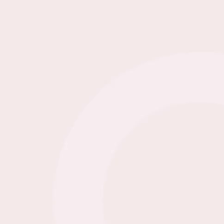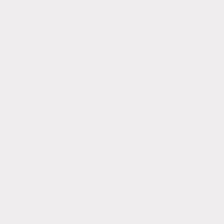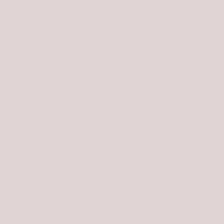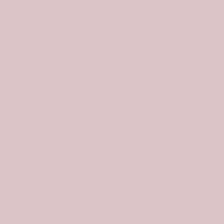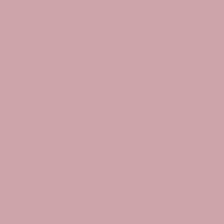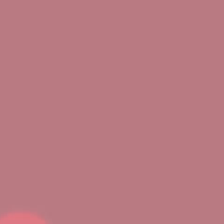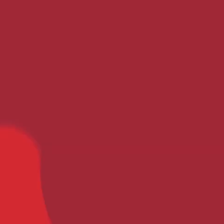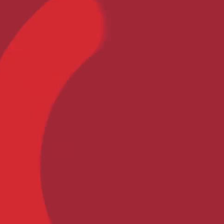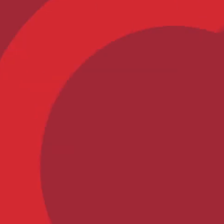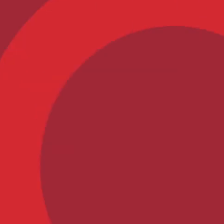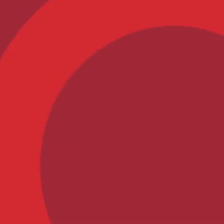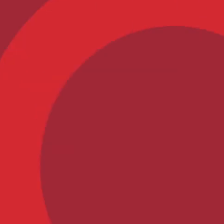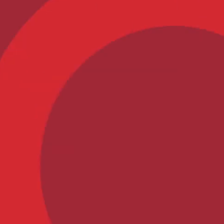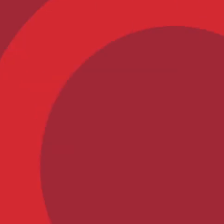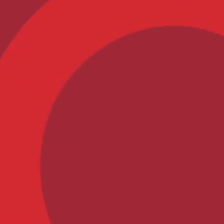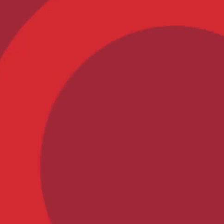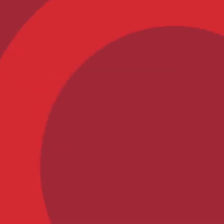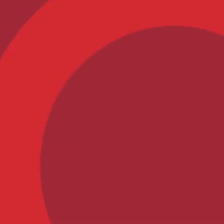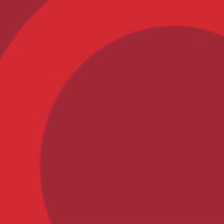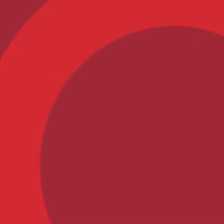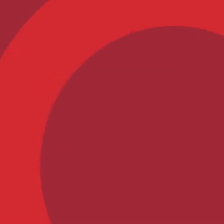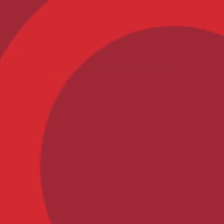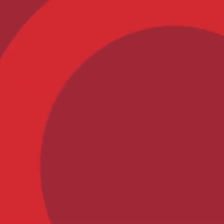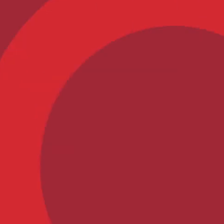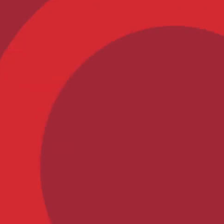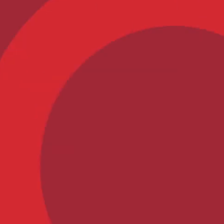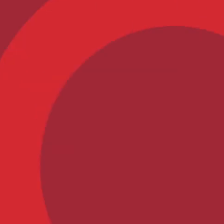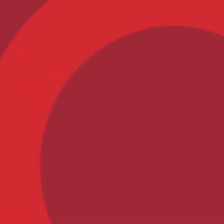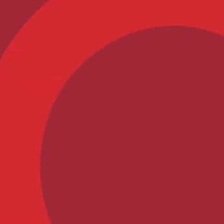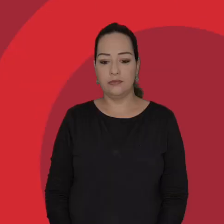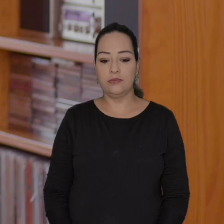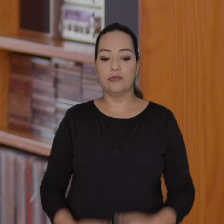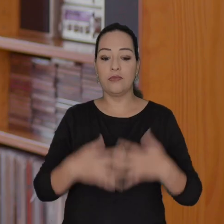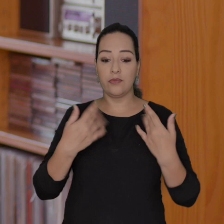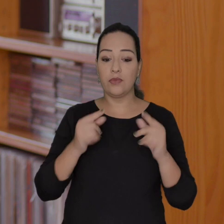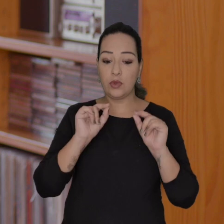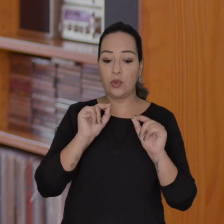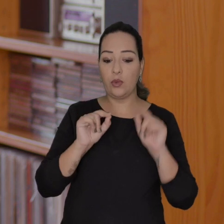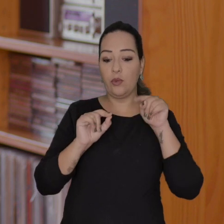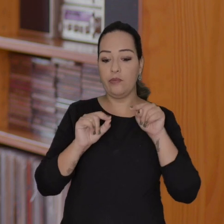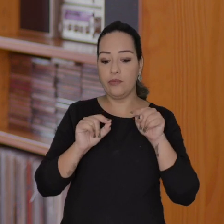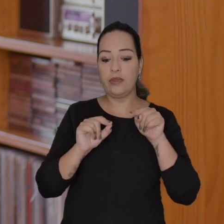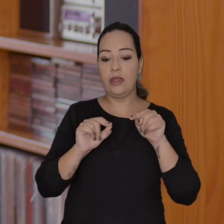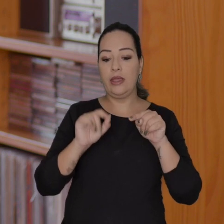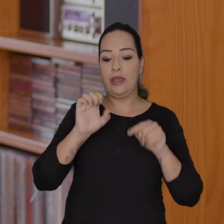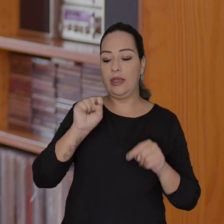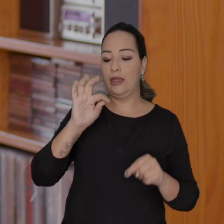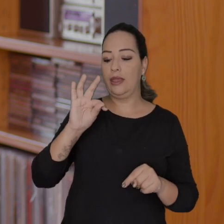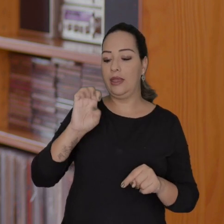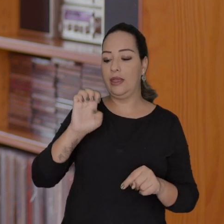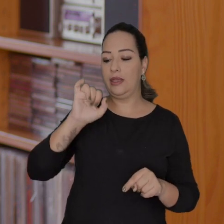1861-1925. O ciclo de 7 anos como orientador da metodologia. O Steiner parte